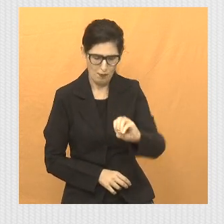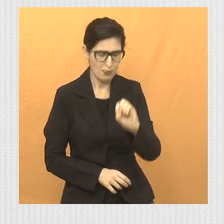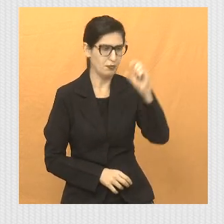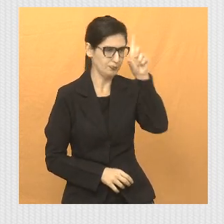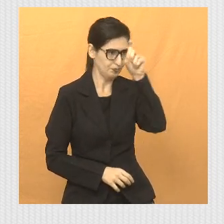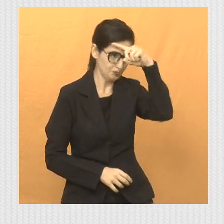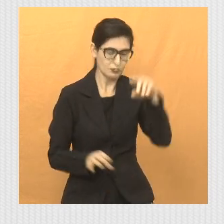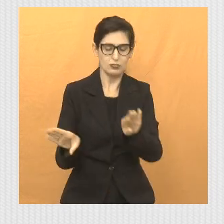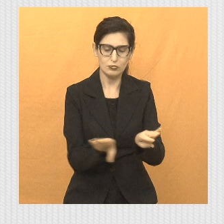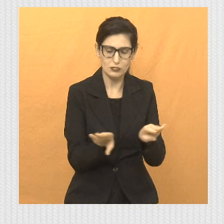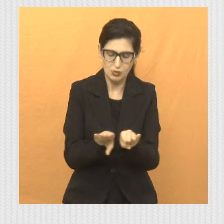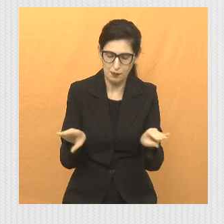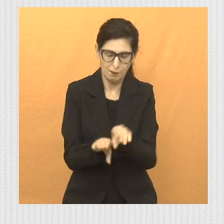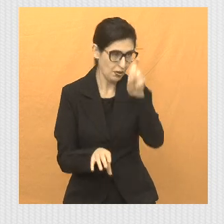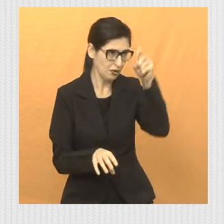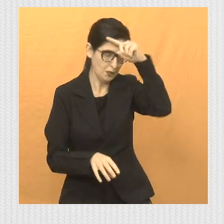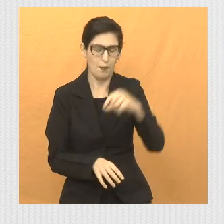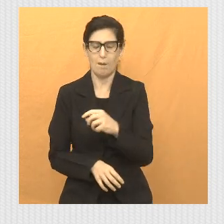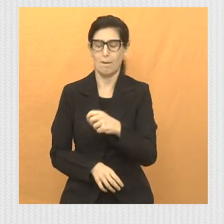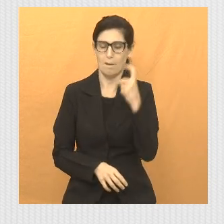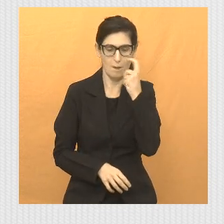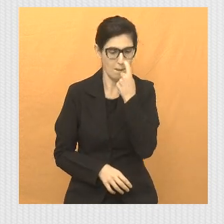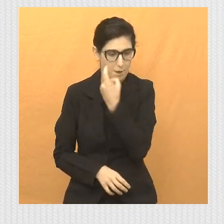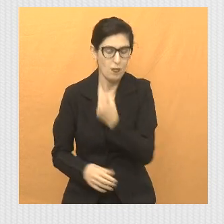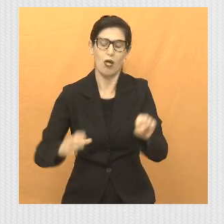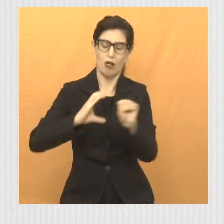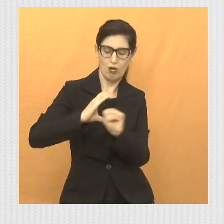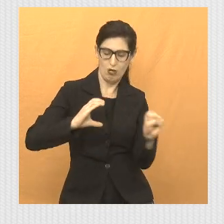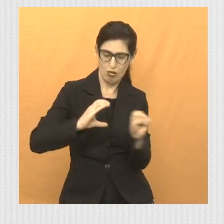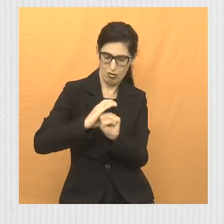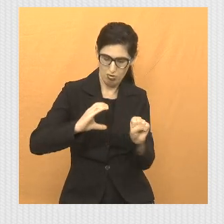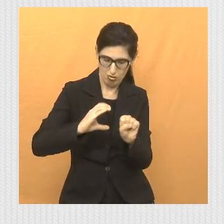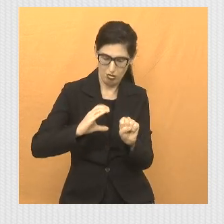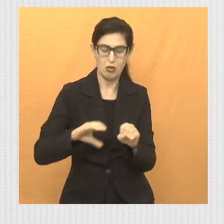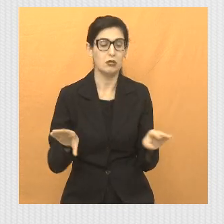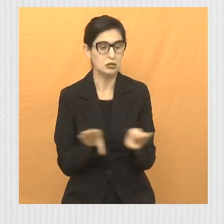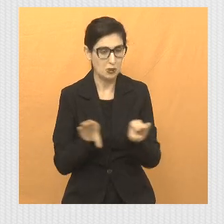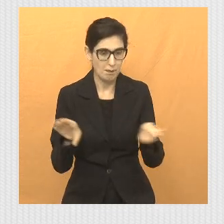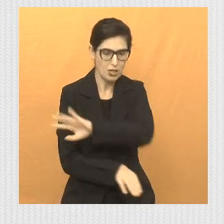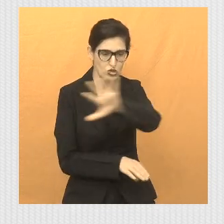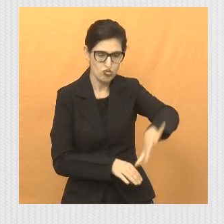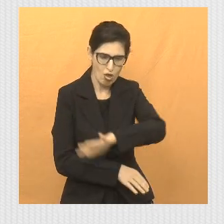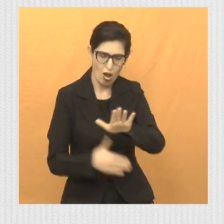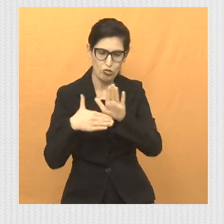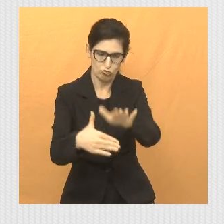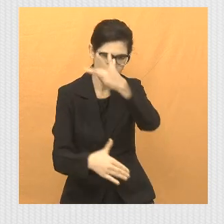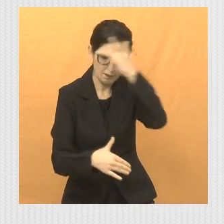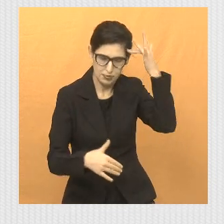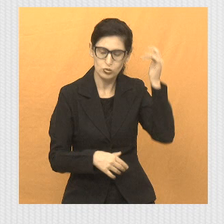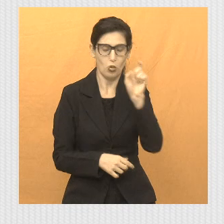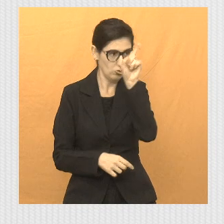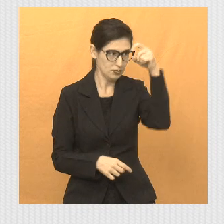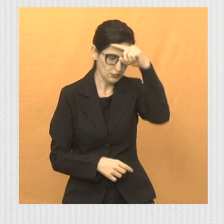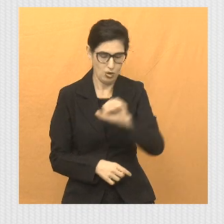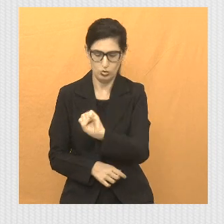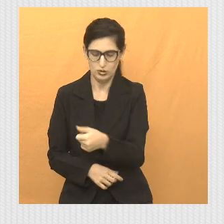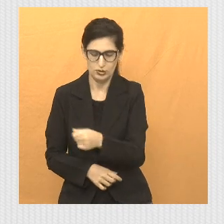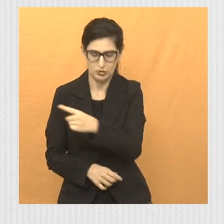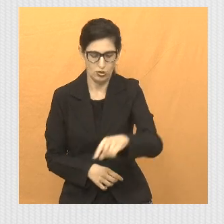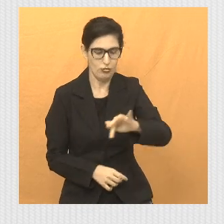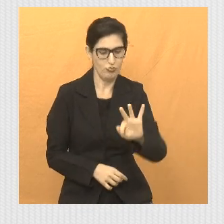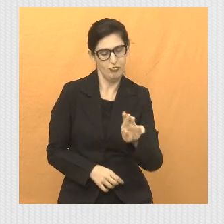do Parque Meia Lua, a Santa Casa de Misericórdia, com pronto-socorro geral, o Hospital São Francisco, com